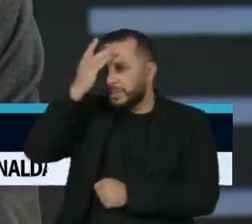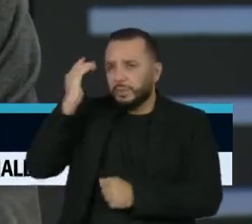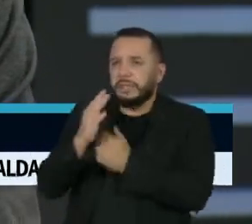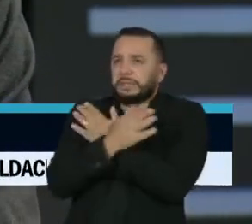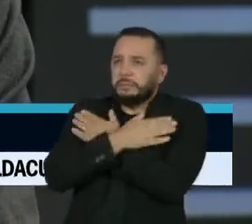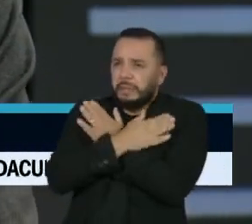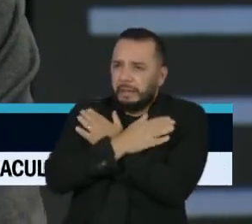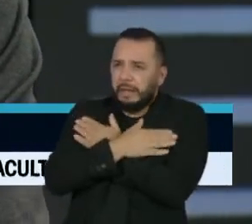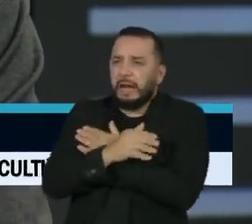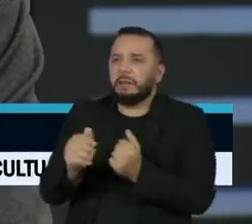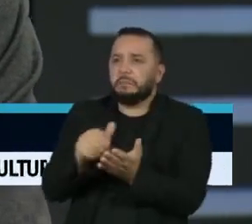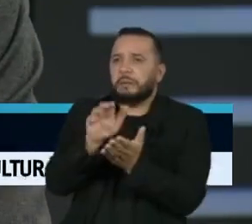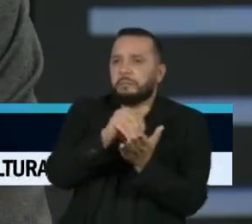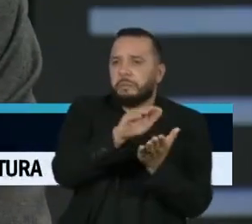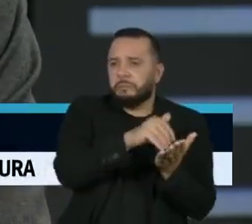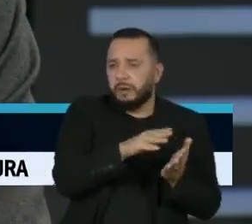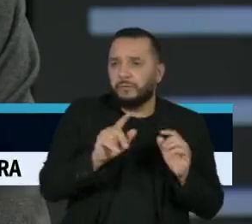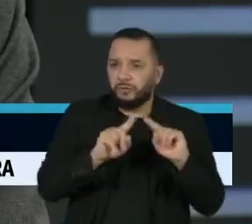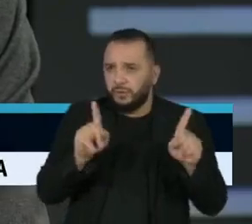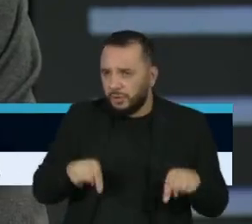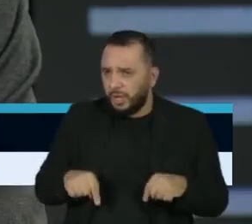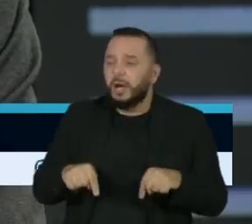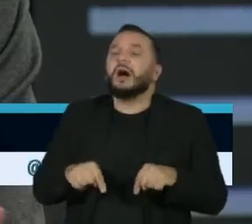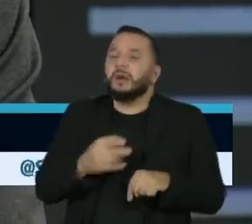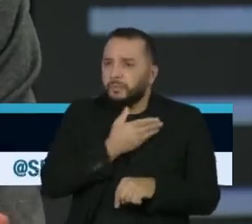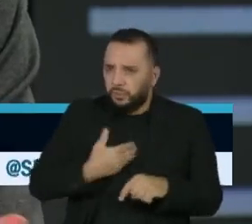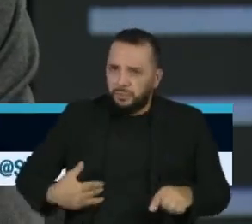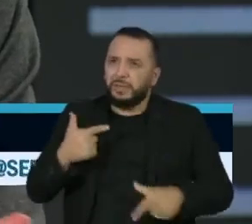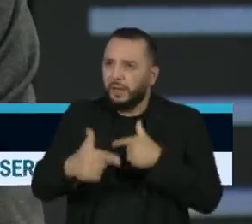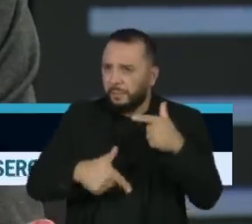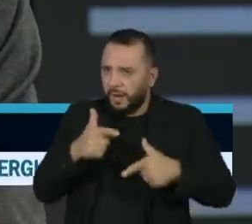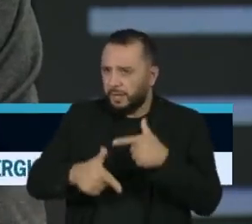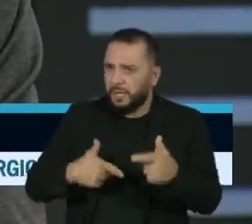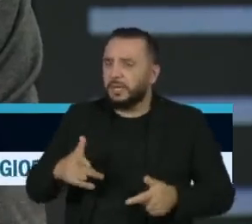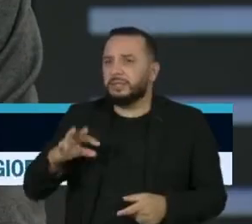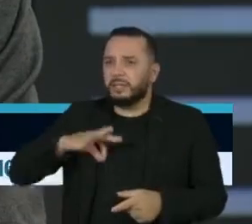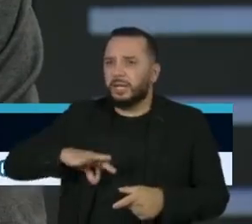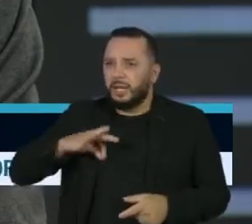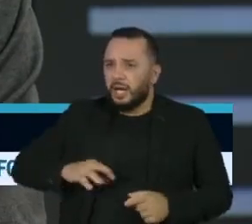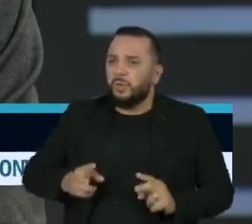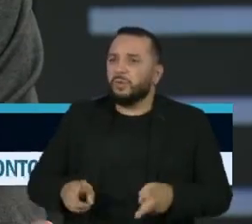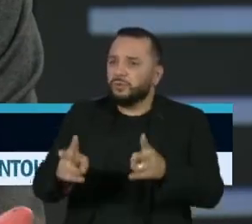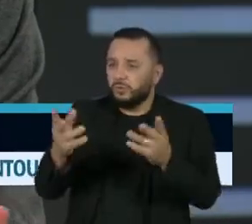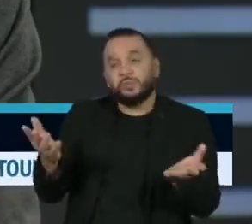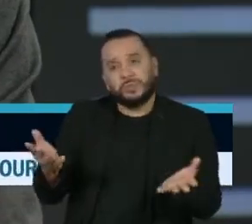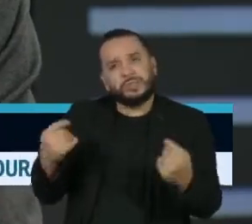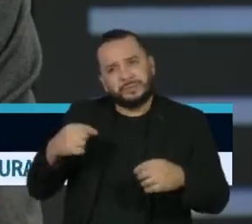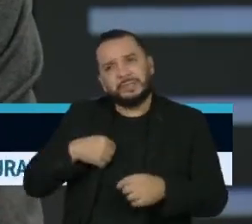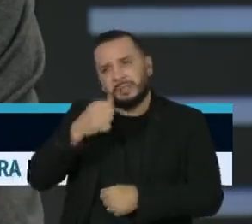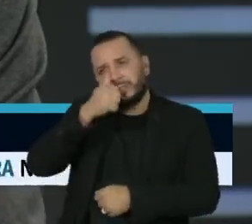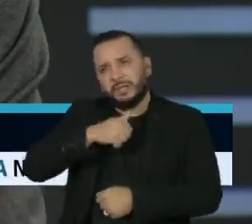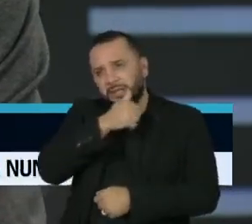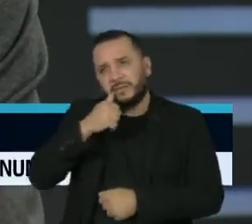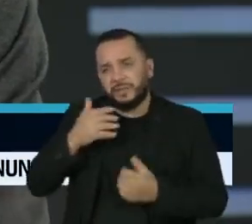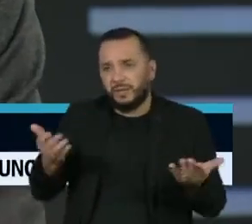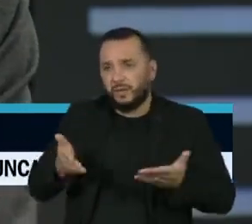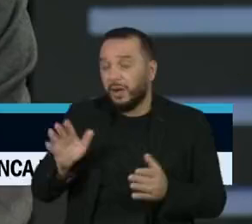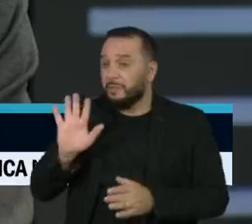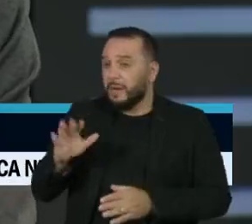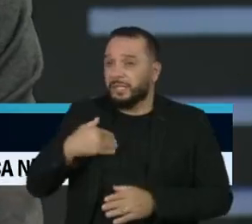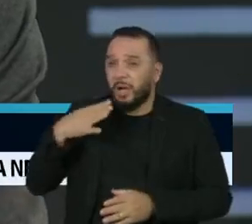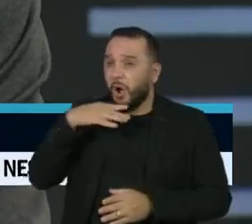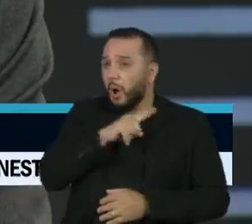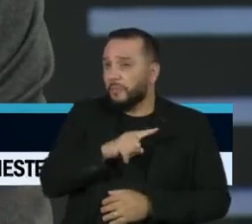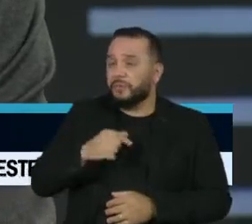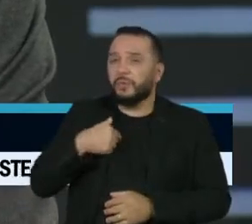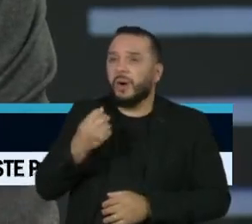quer dizer, muita gente perdeu emprego, ninguém perdeu emprego na área pública. A gente vai ter que dividir esse sacrifício. Obviamente, essas categorias,